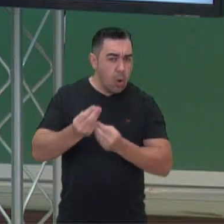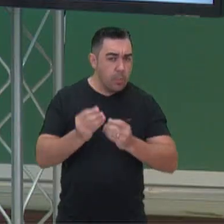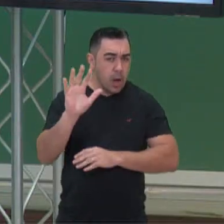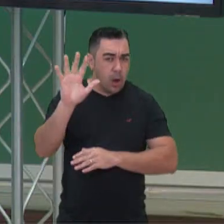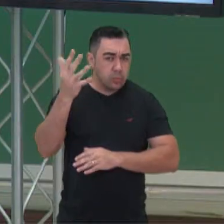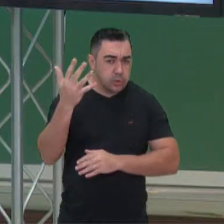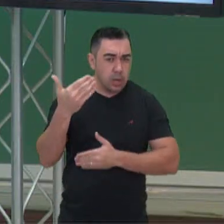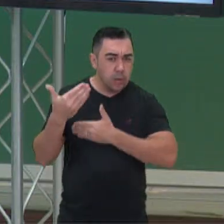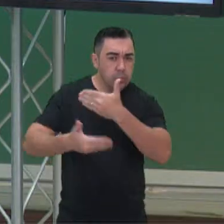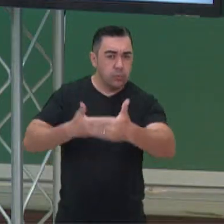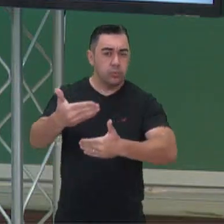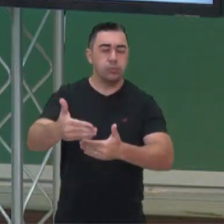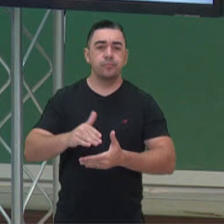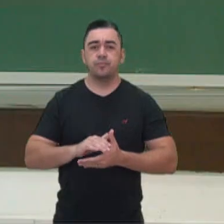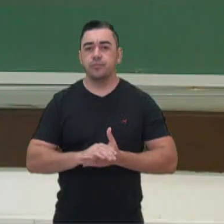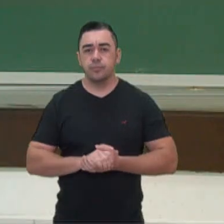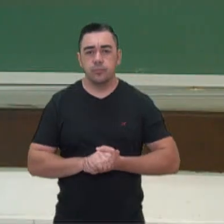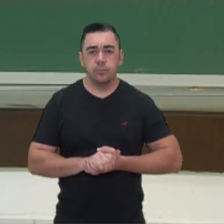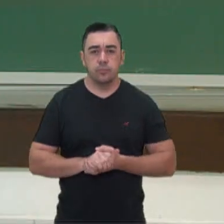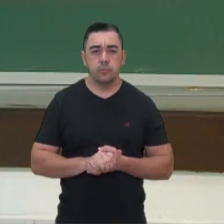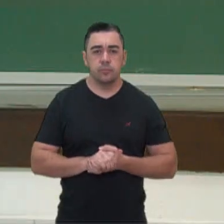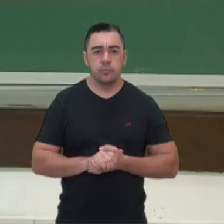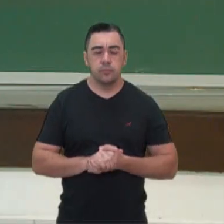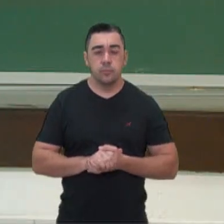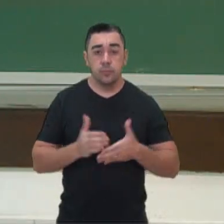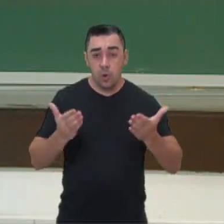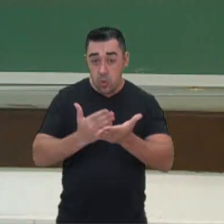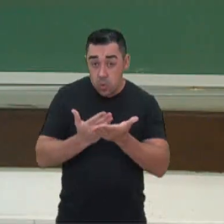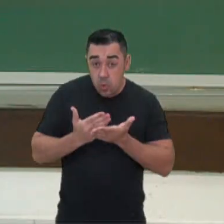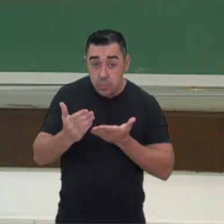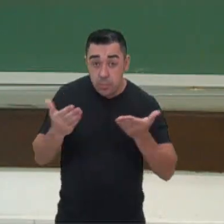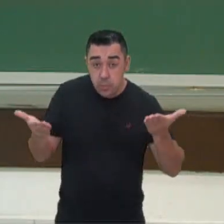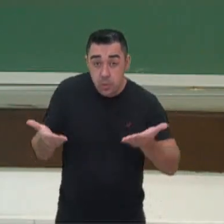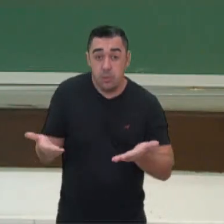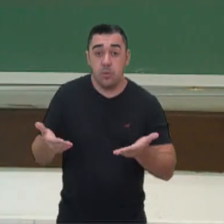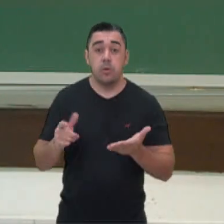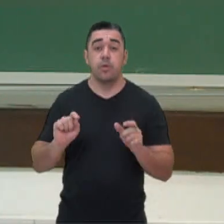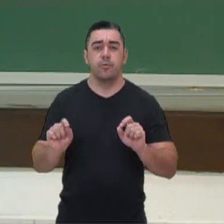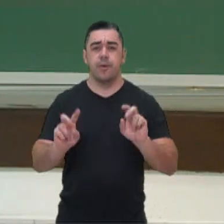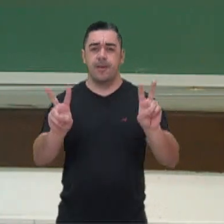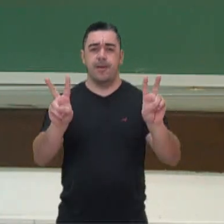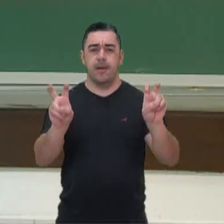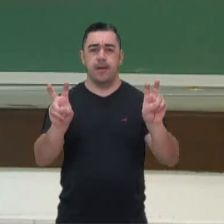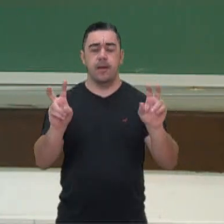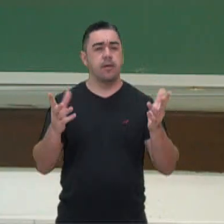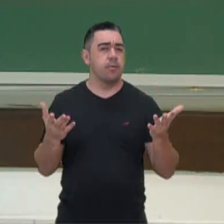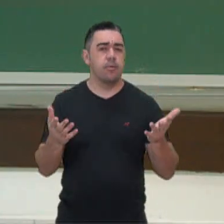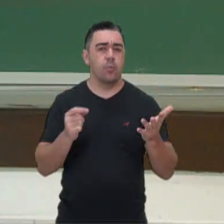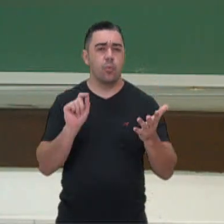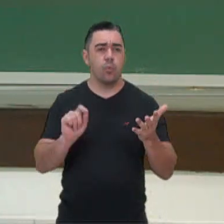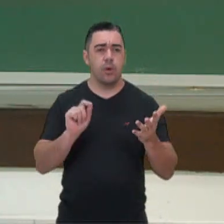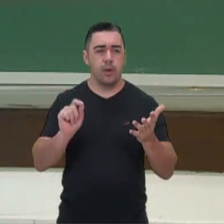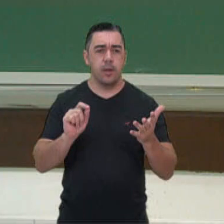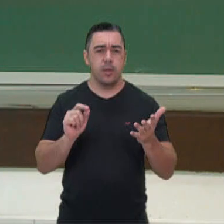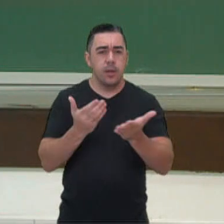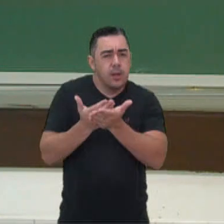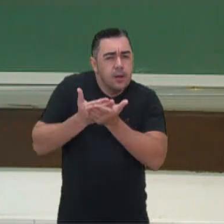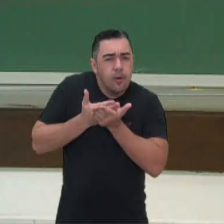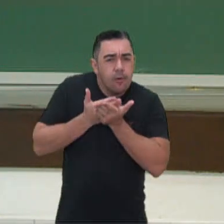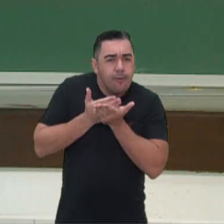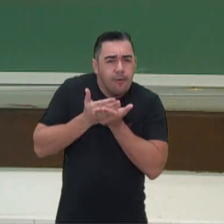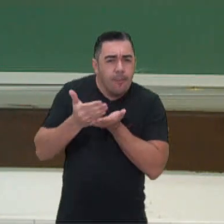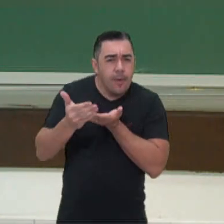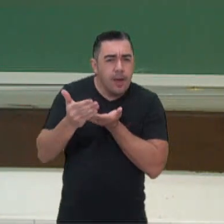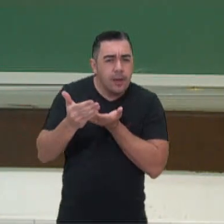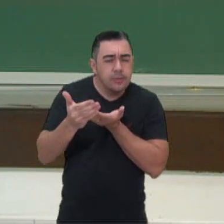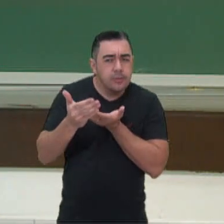isso se desenvolveu. Vamos começar, entre aspas, com o início de tudo.